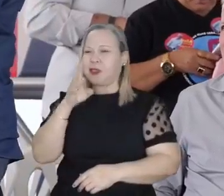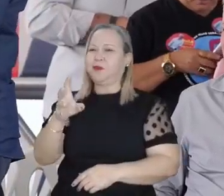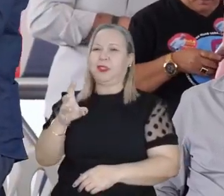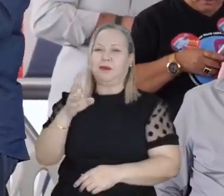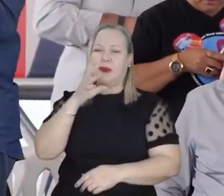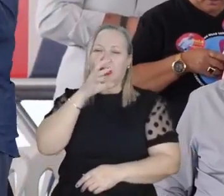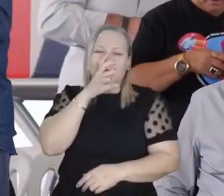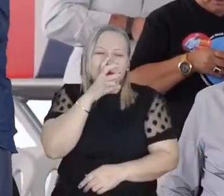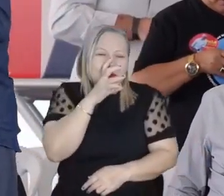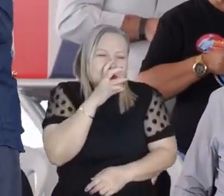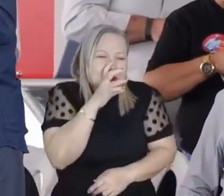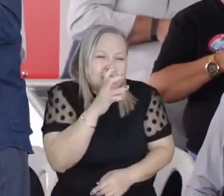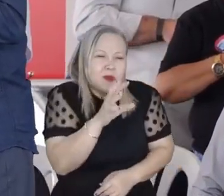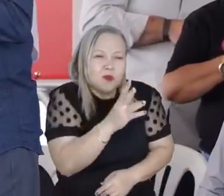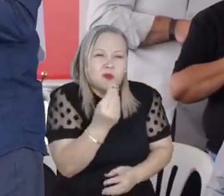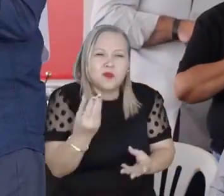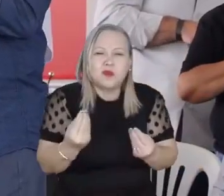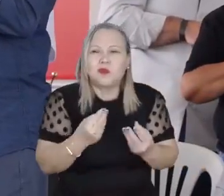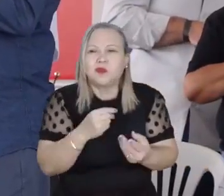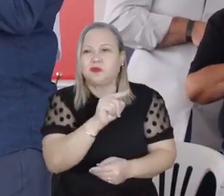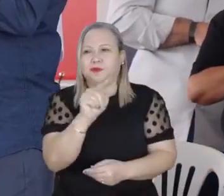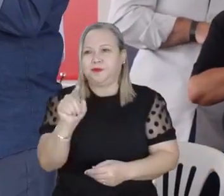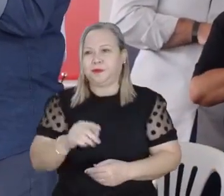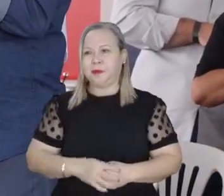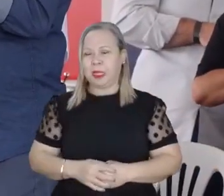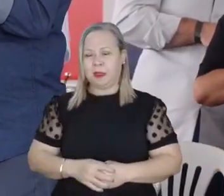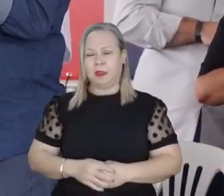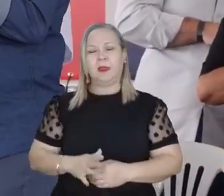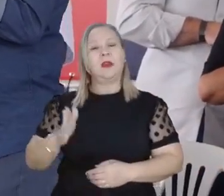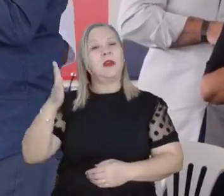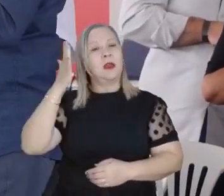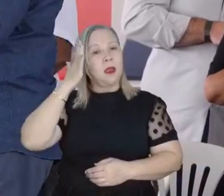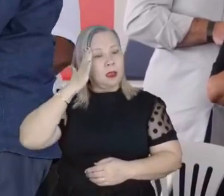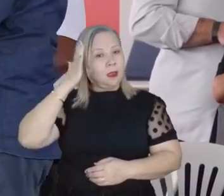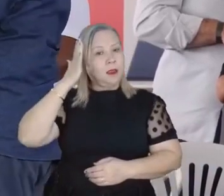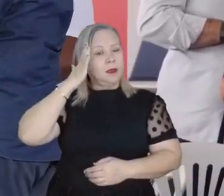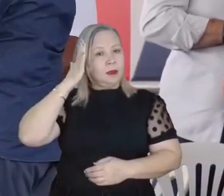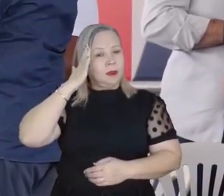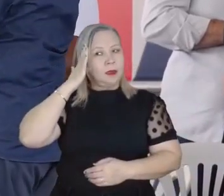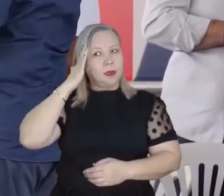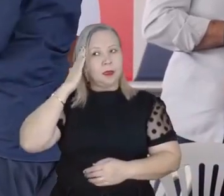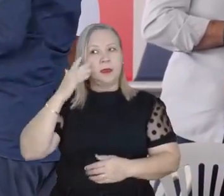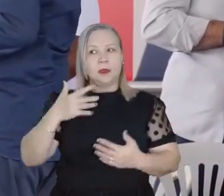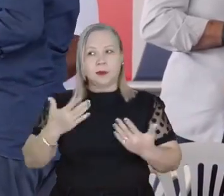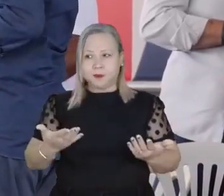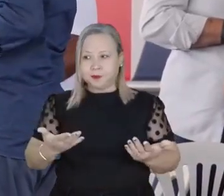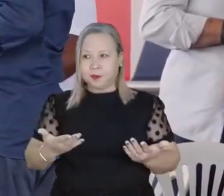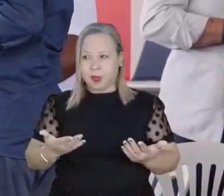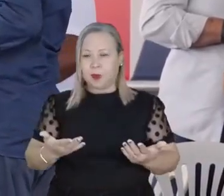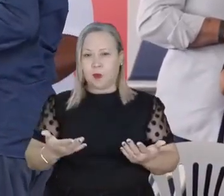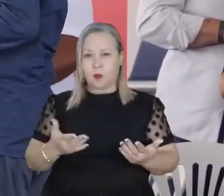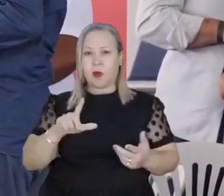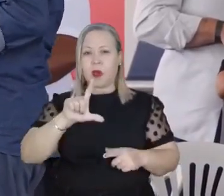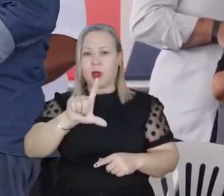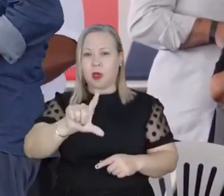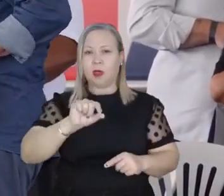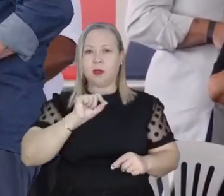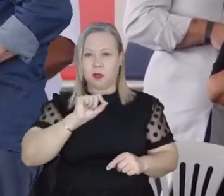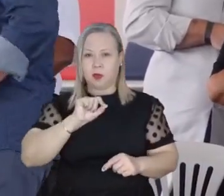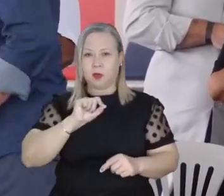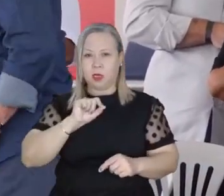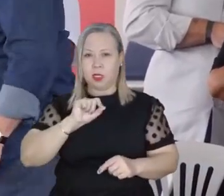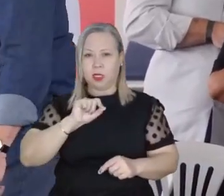Mário, você sabe que quando eu escolhi o Zé Alencar para ser vice